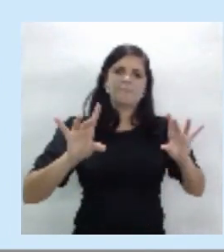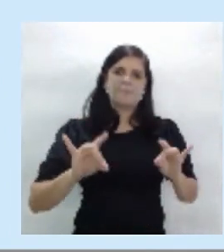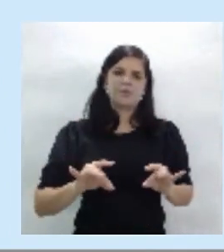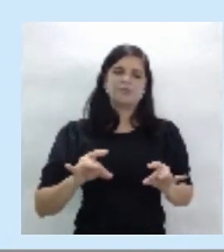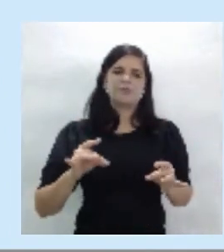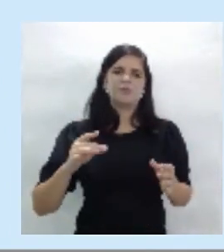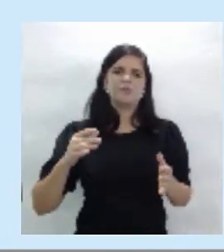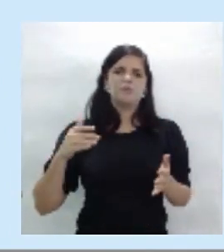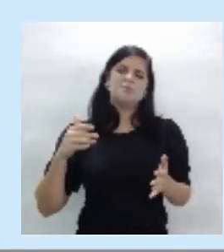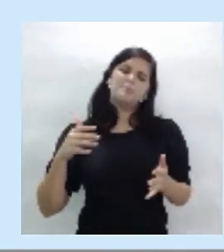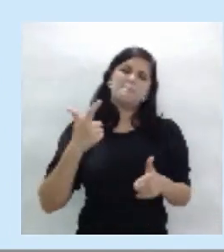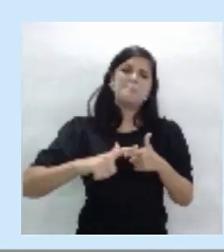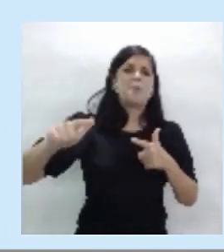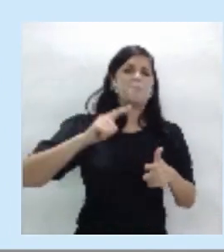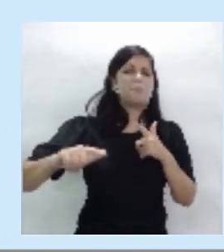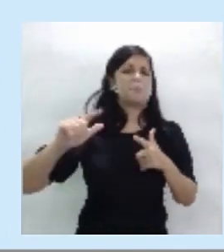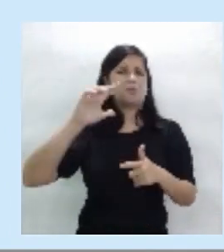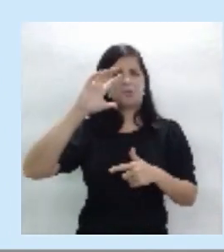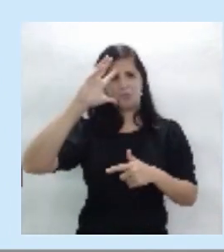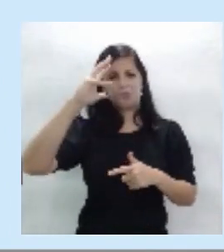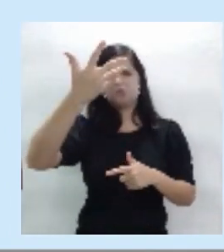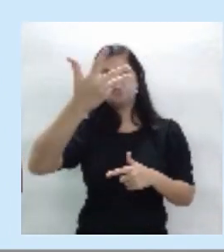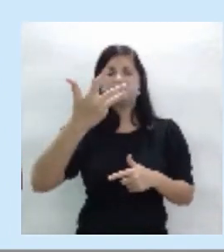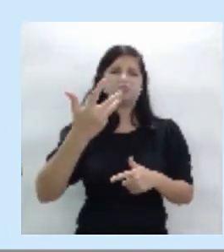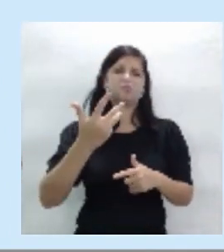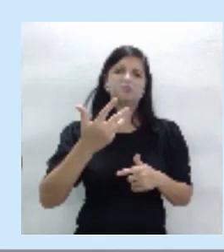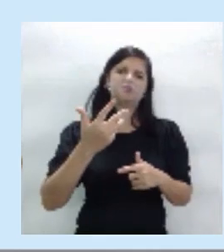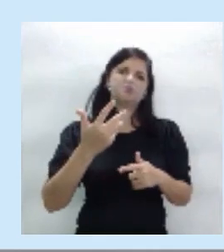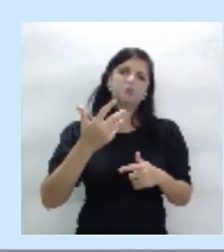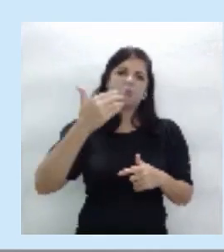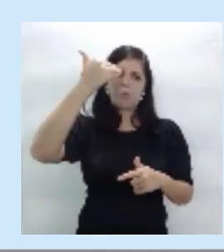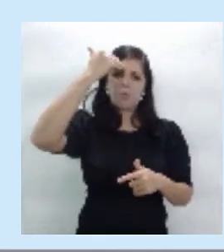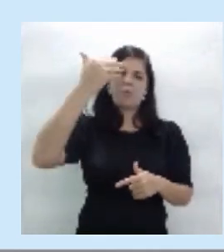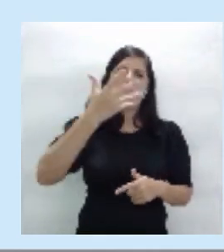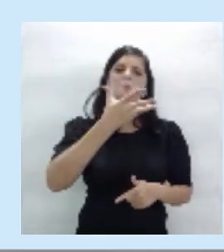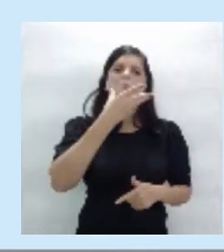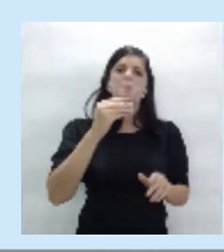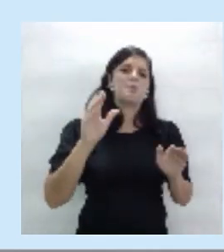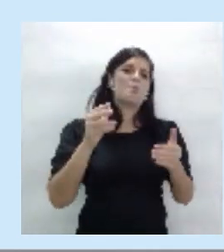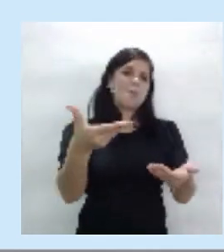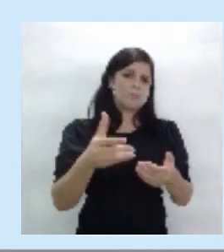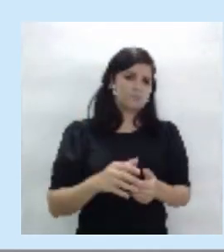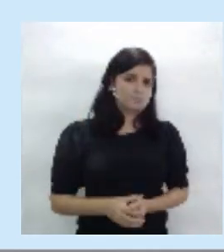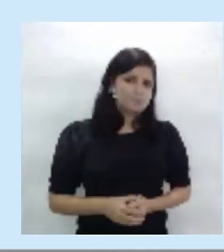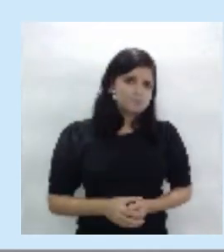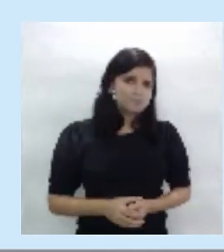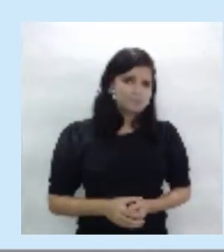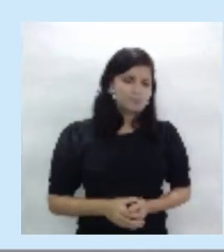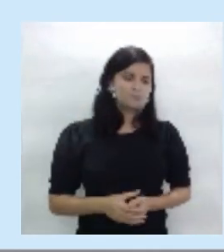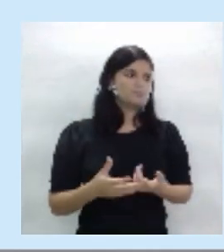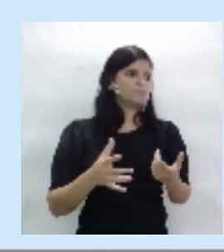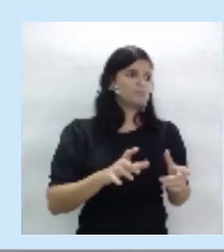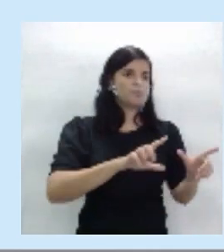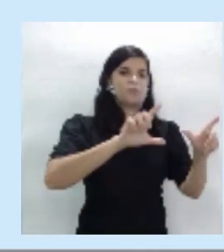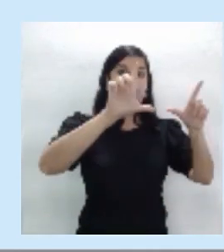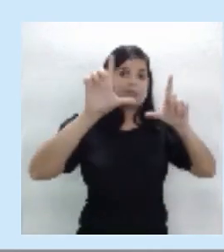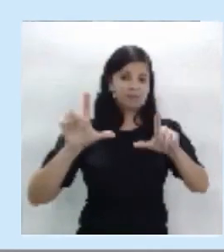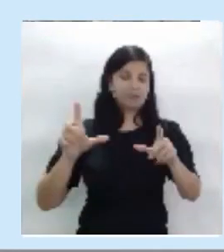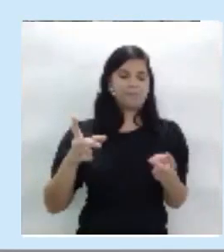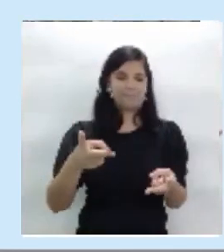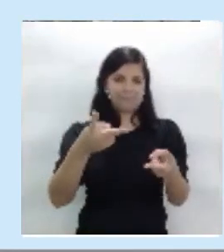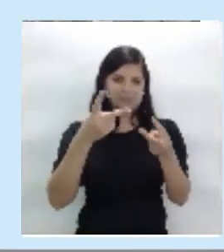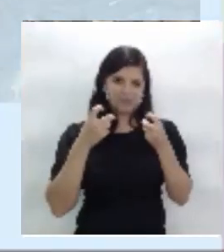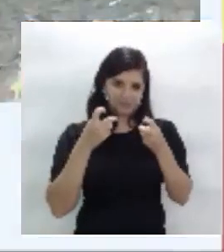mangue. Quais são os impactos ambientais que são causados aí pelo homem, né, no mangue? Olha na tela, gente, mais uma